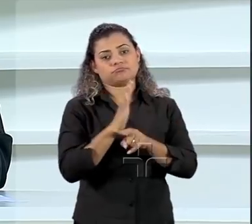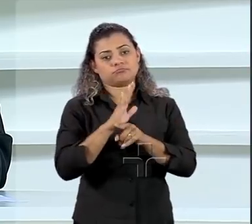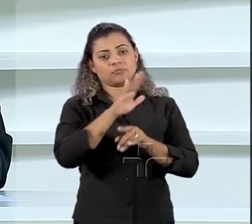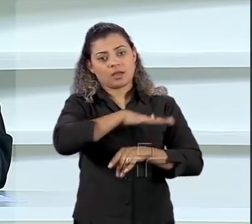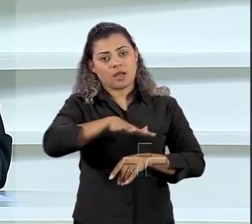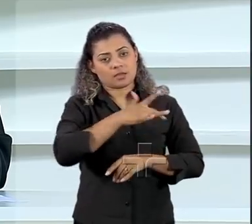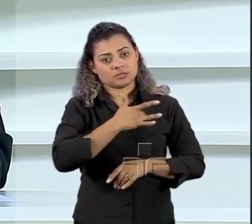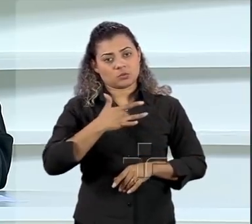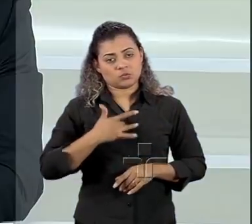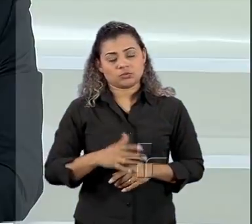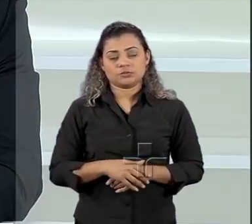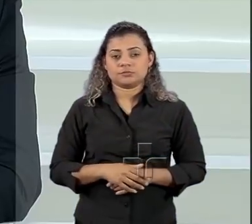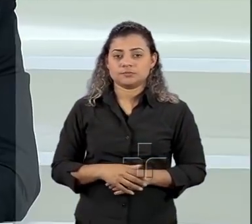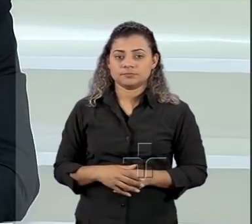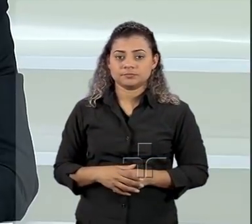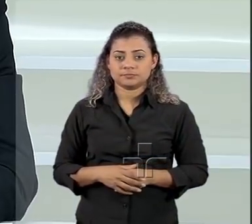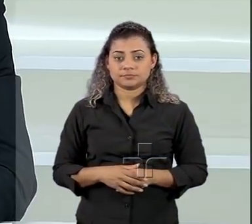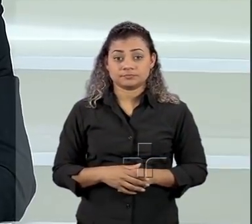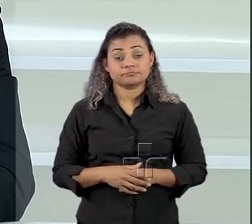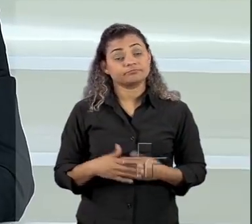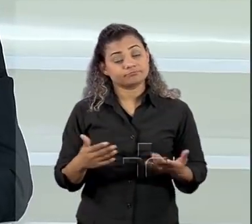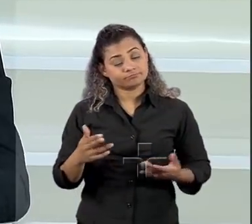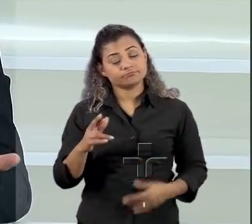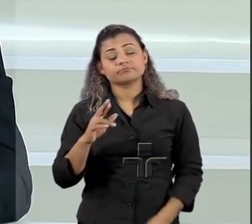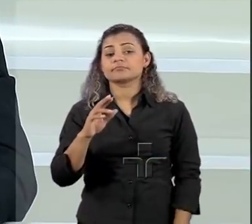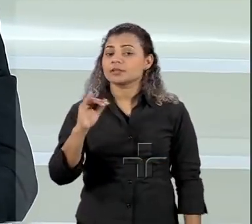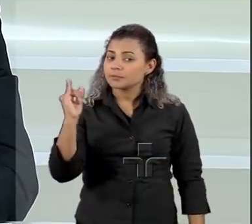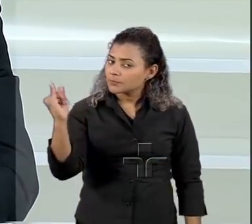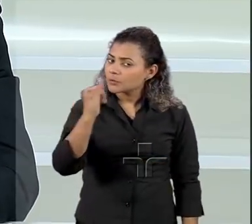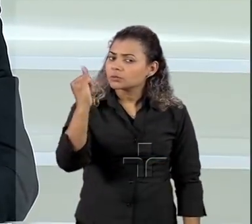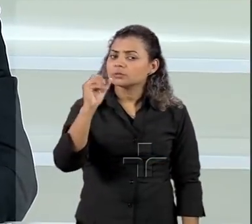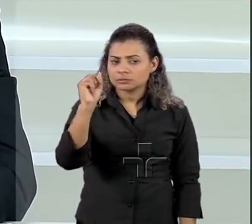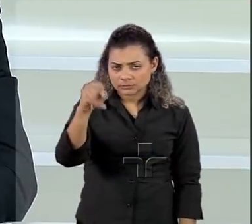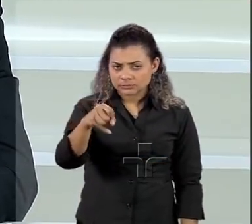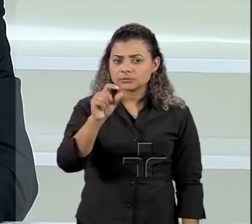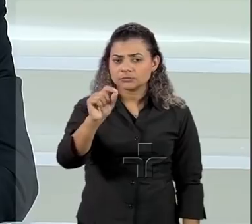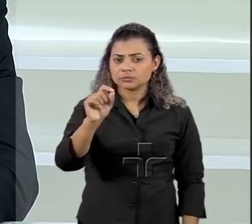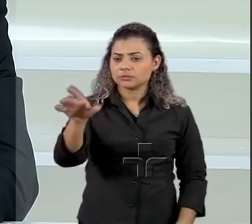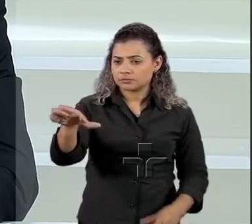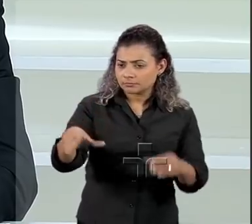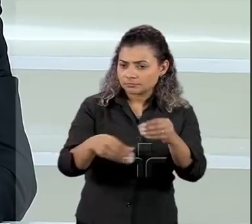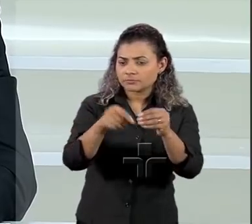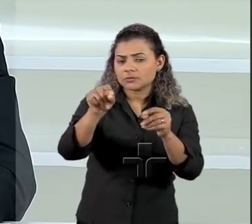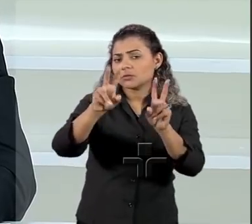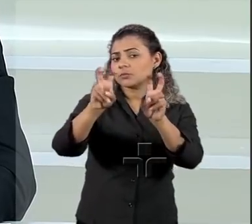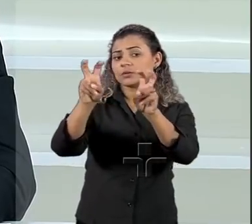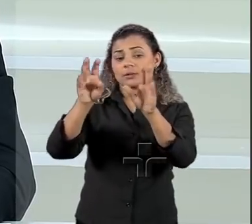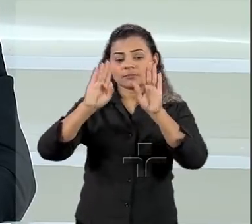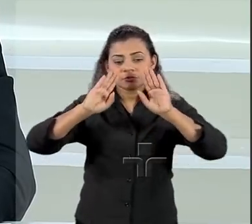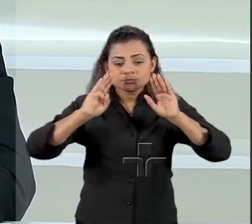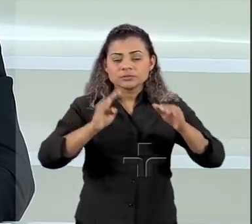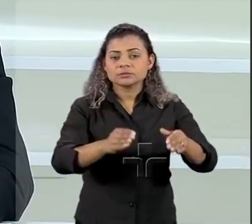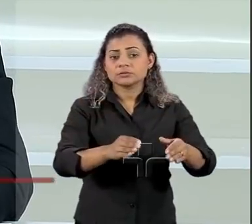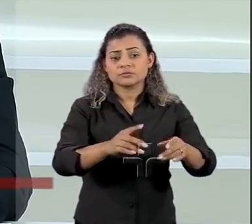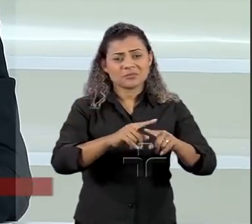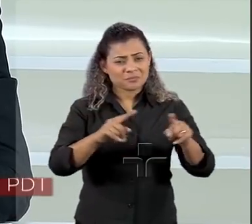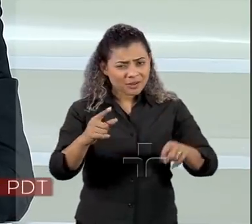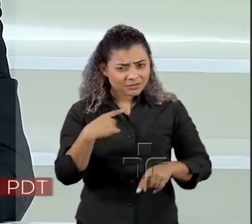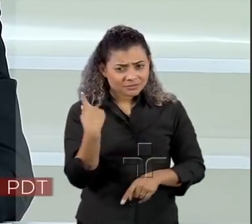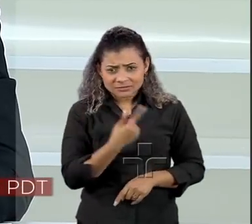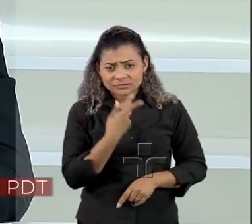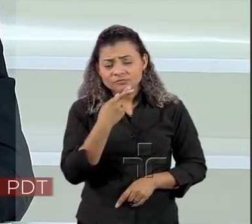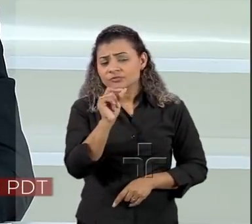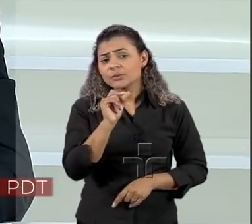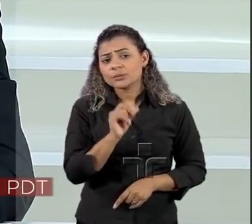área. Henrique. Ricardo, é super importante, assim, sem dúvida, nessa colocação que você faz sobre o tema específico, mas quando a gente está falando